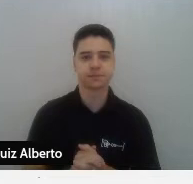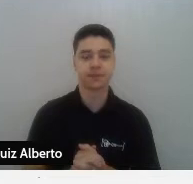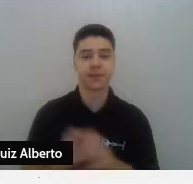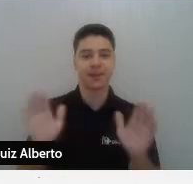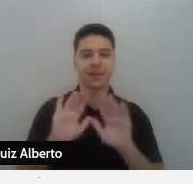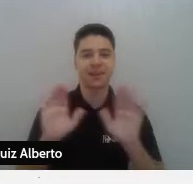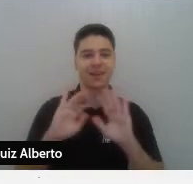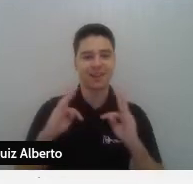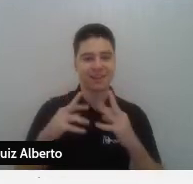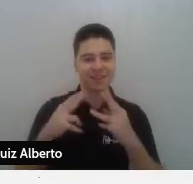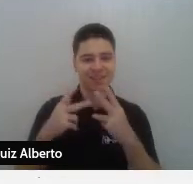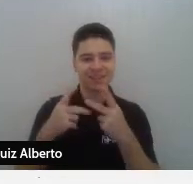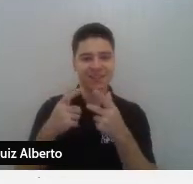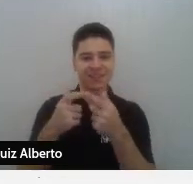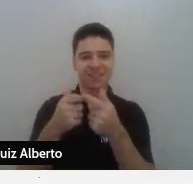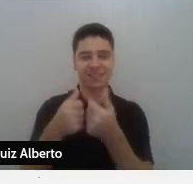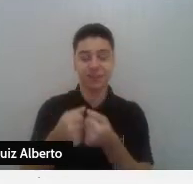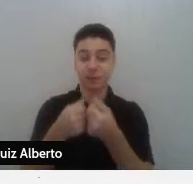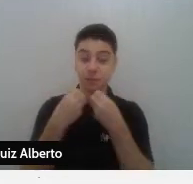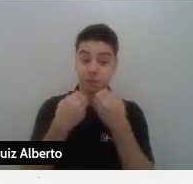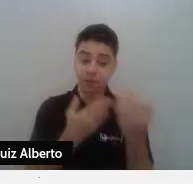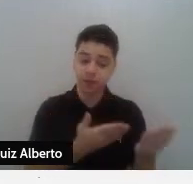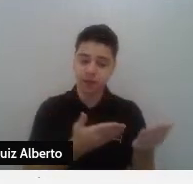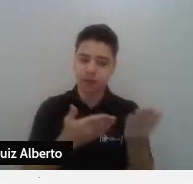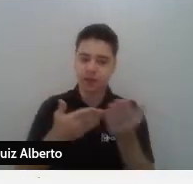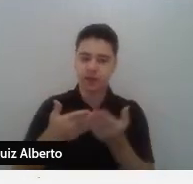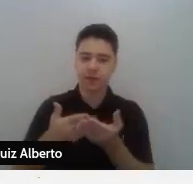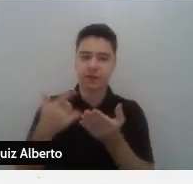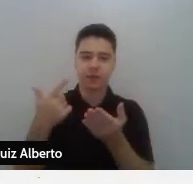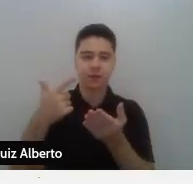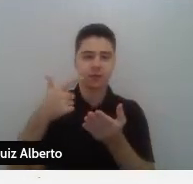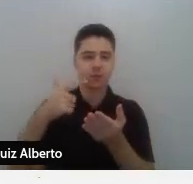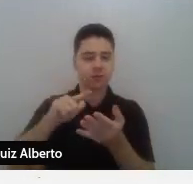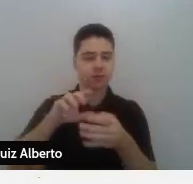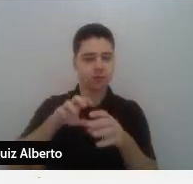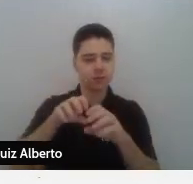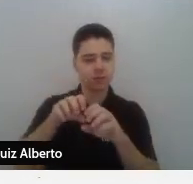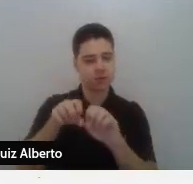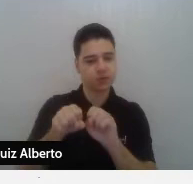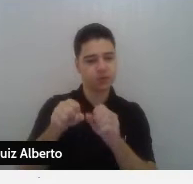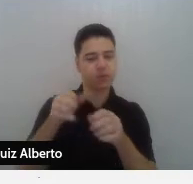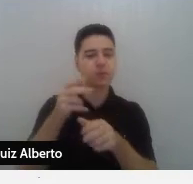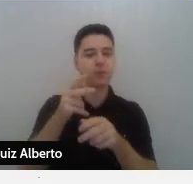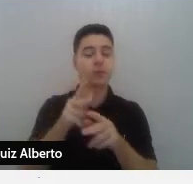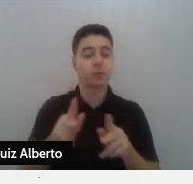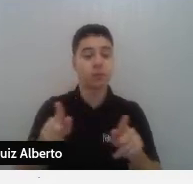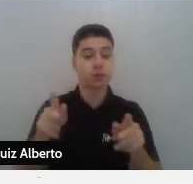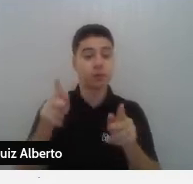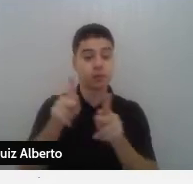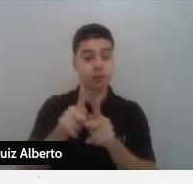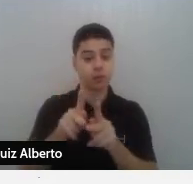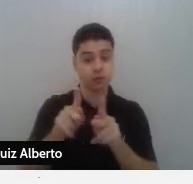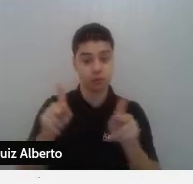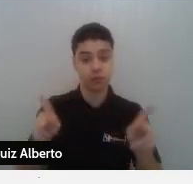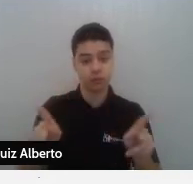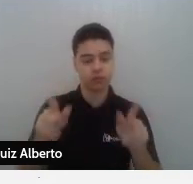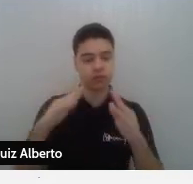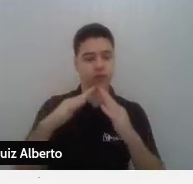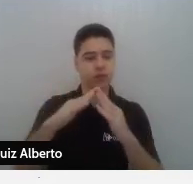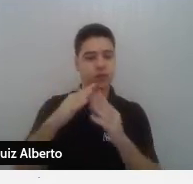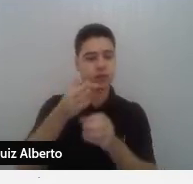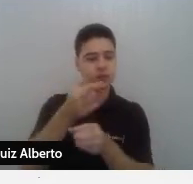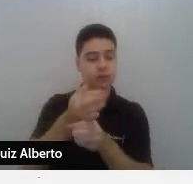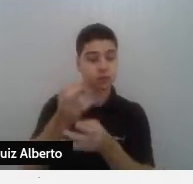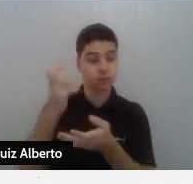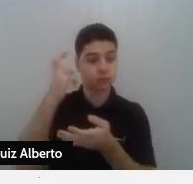Olá a todos e todas, sejam bem-vindos a mais uma formação de professores da Casa Fiat de Cultura. Hoje, nosso tema